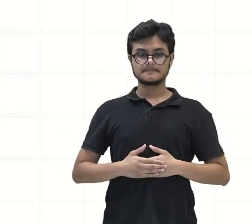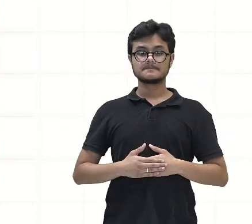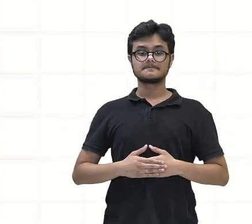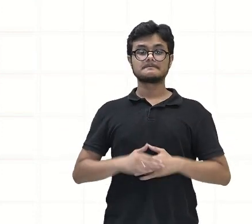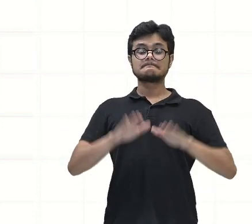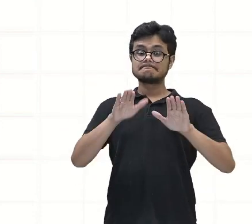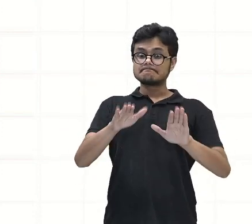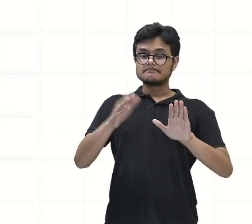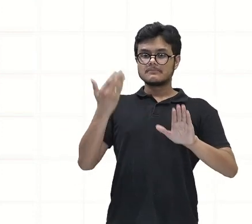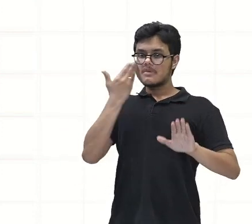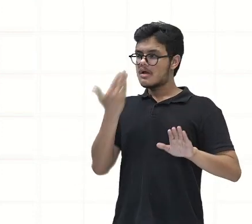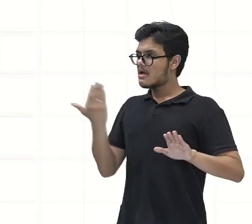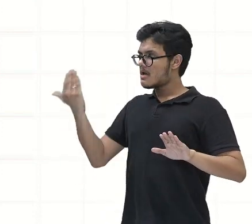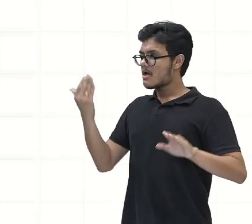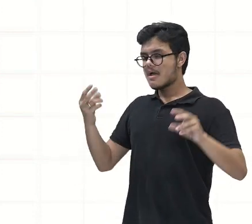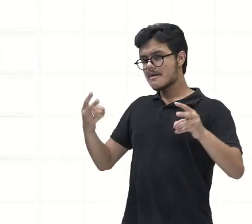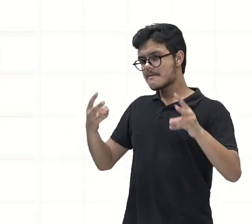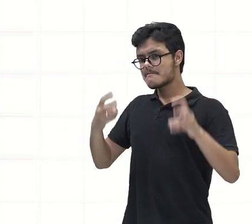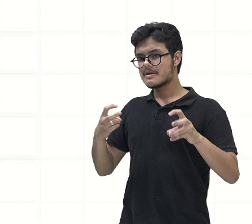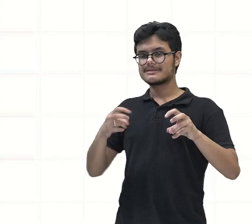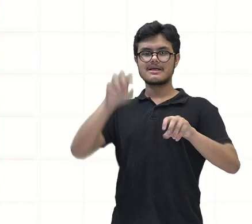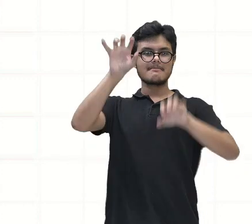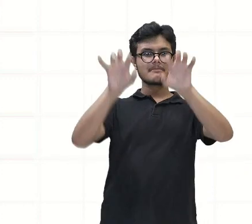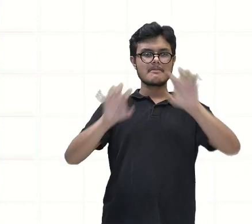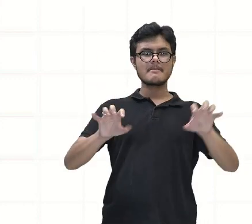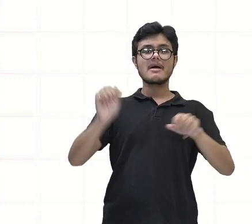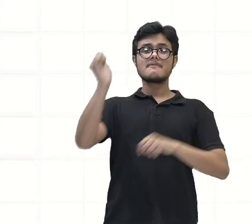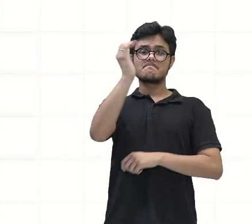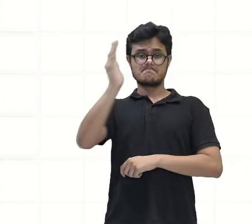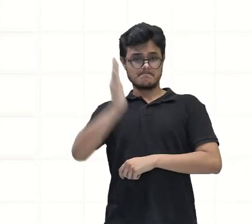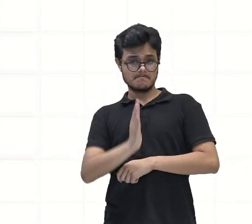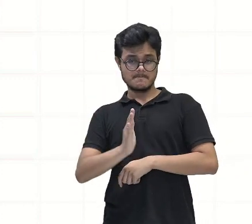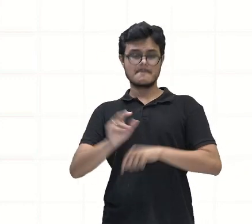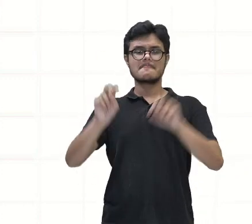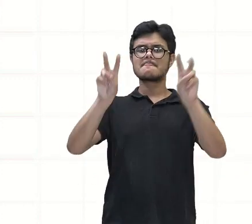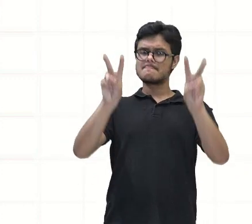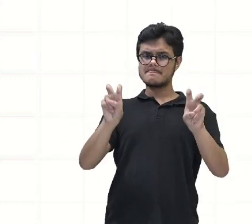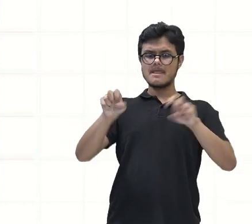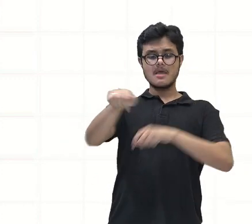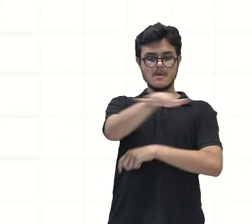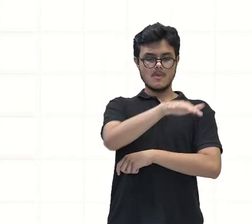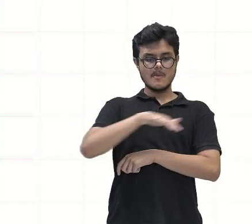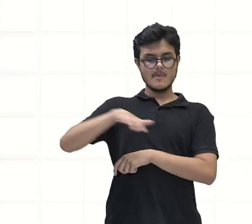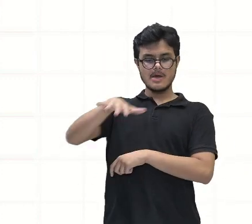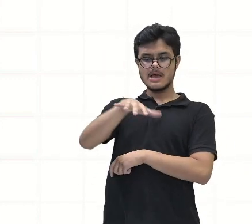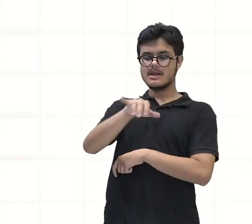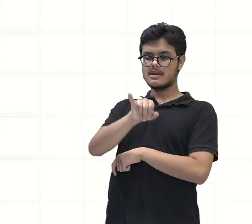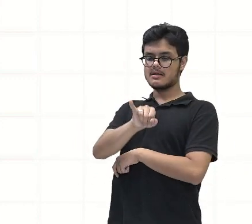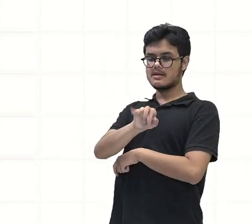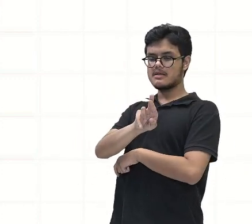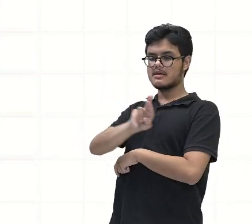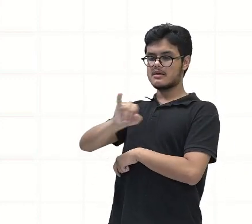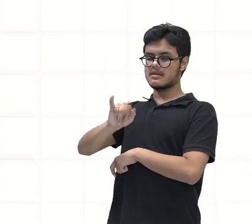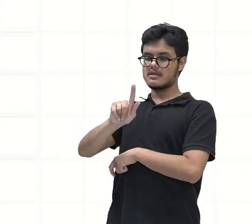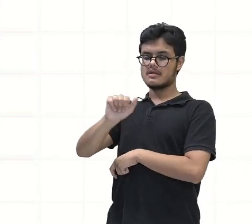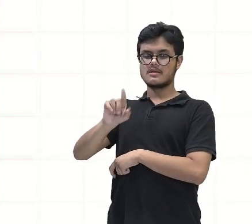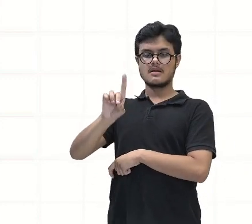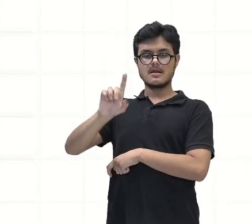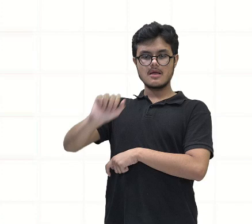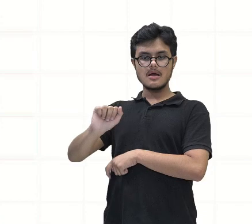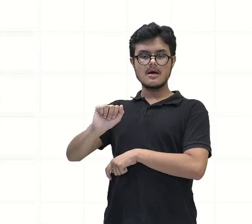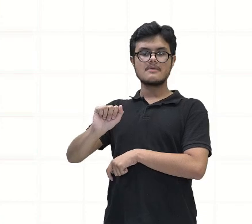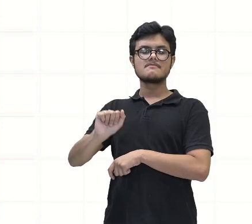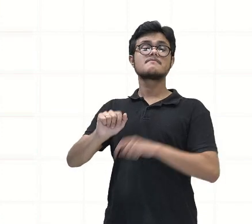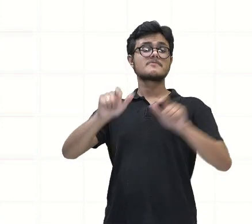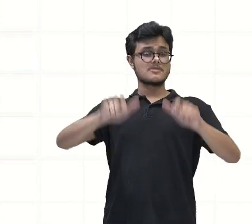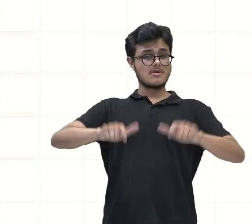vocês podem observar a distribuição aí desses círculos eh no mapa das áreas irrigadas pelo